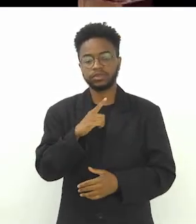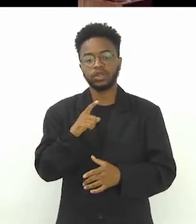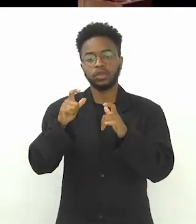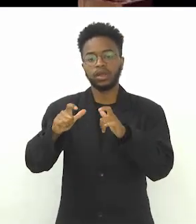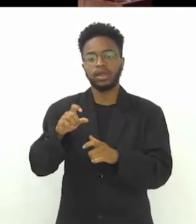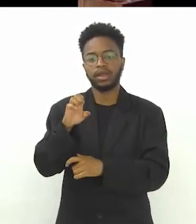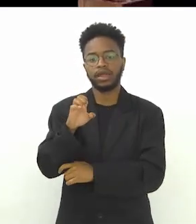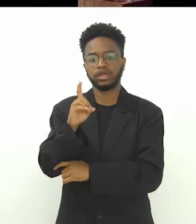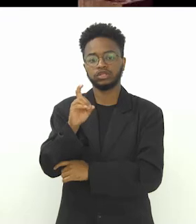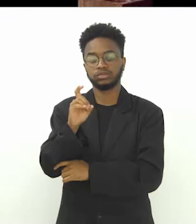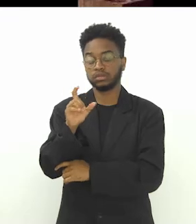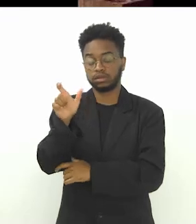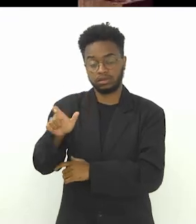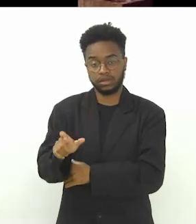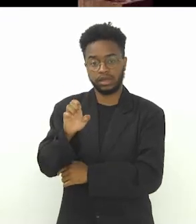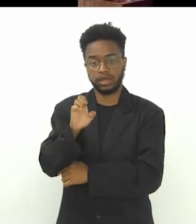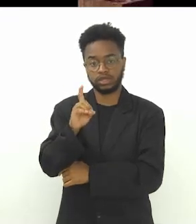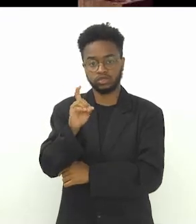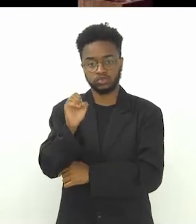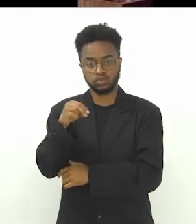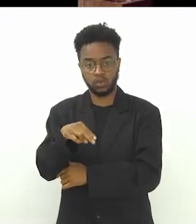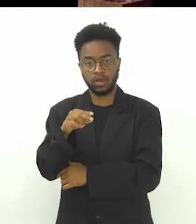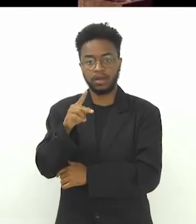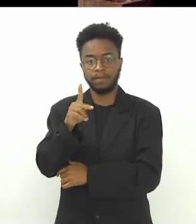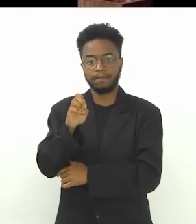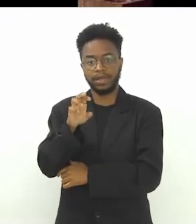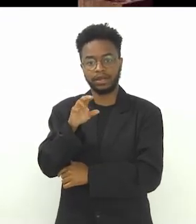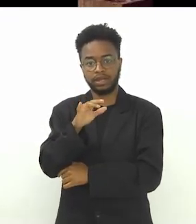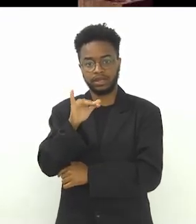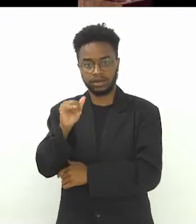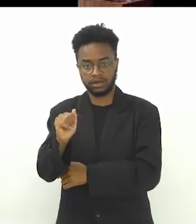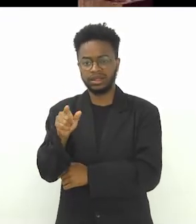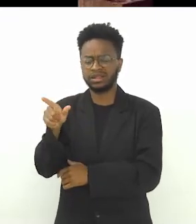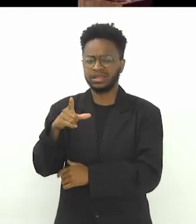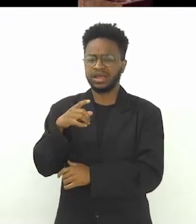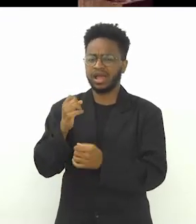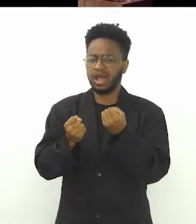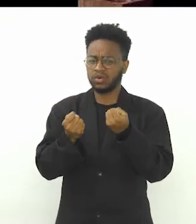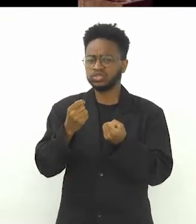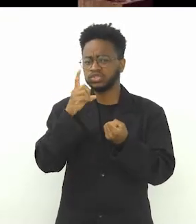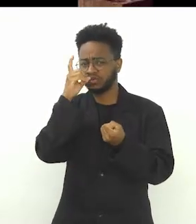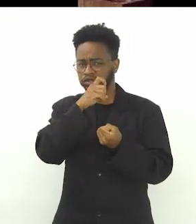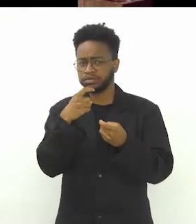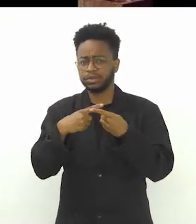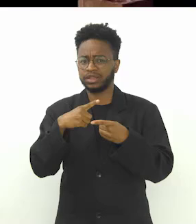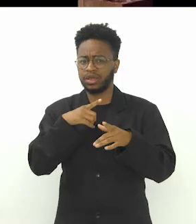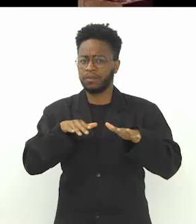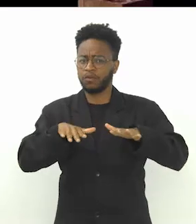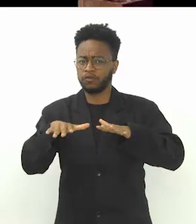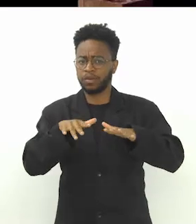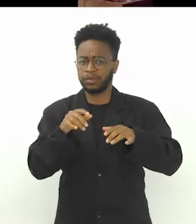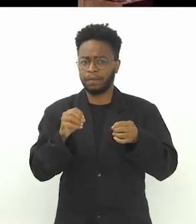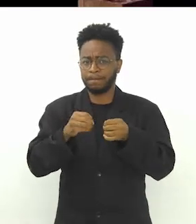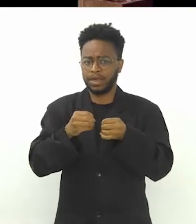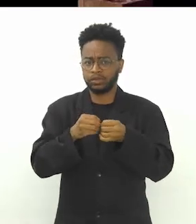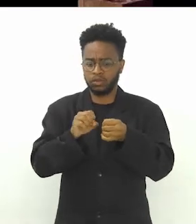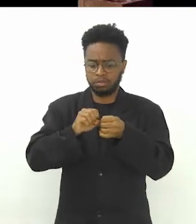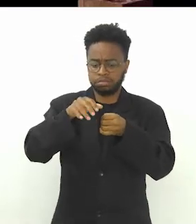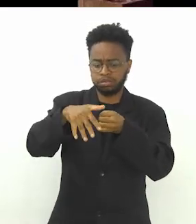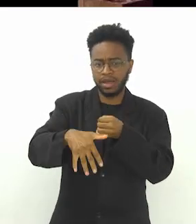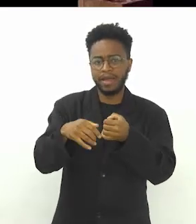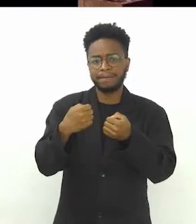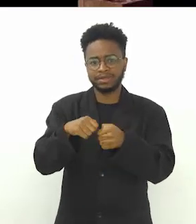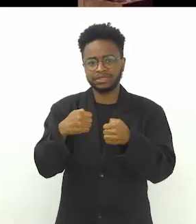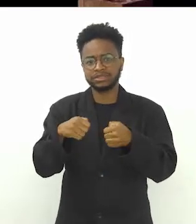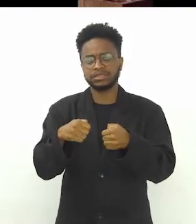né? Edson Pereira. Belíssimo. Foi um carro trabalhoso porque tinha uma iluminação toda ali em volta daquele chafariz, que tinha que ser a